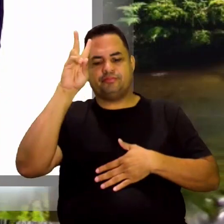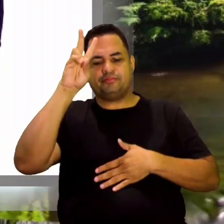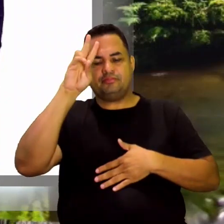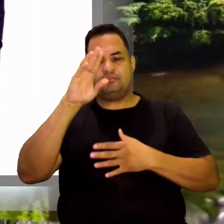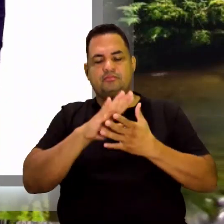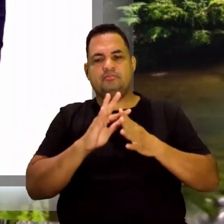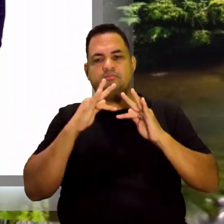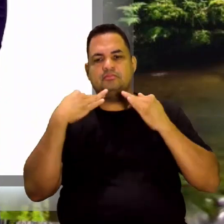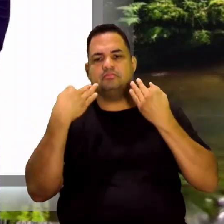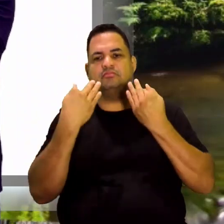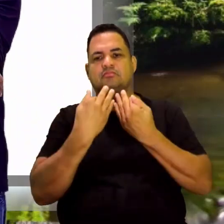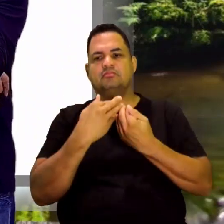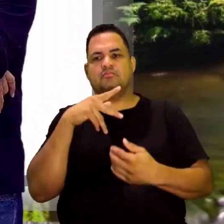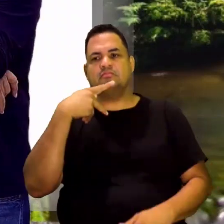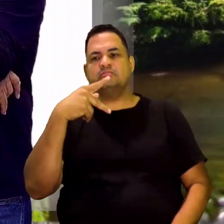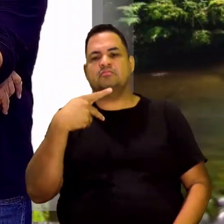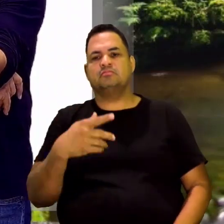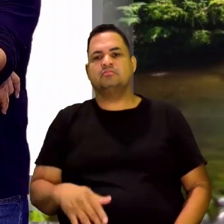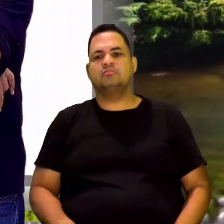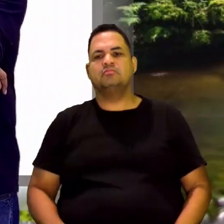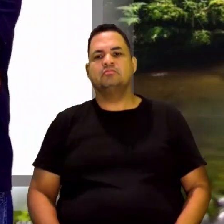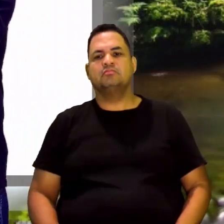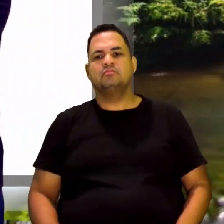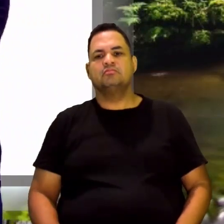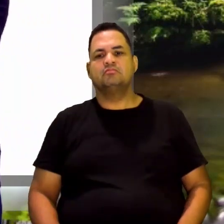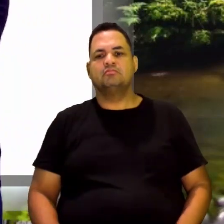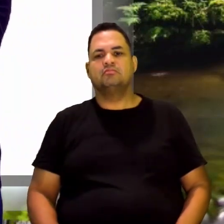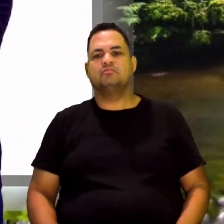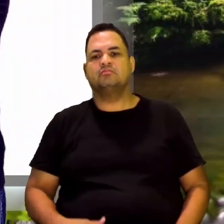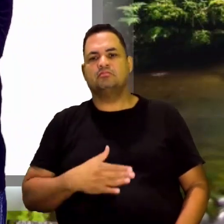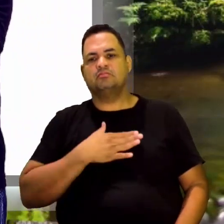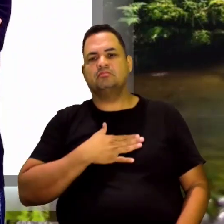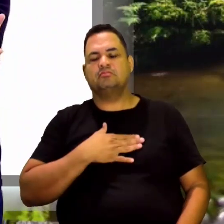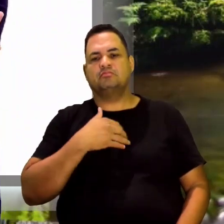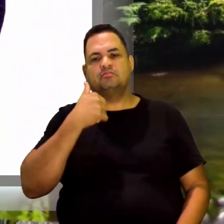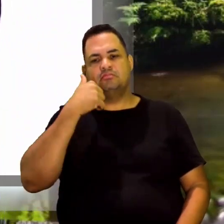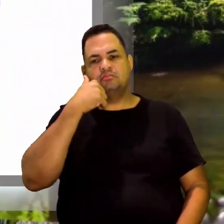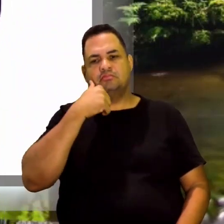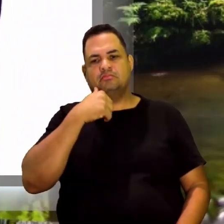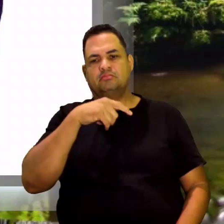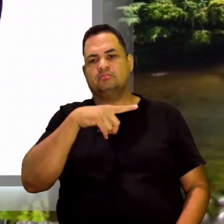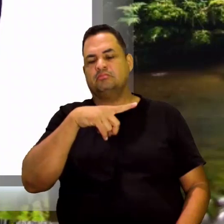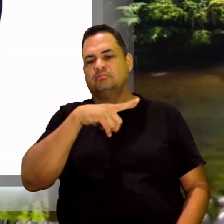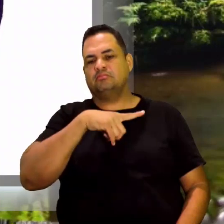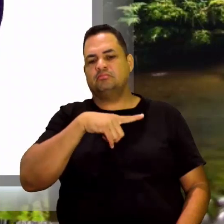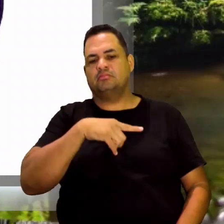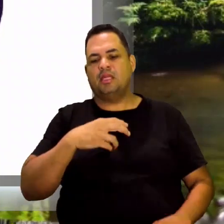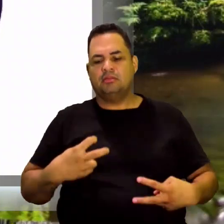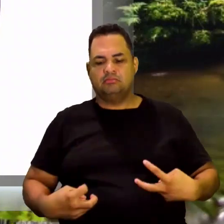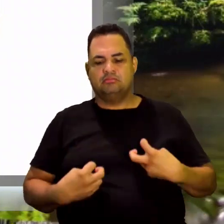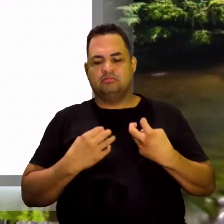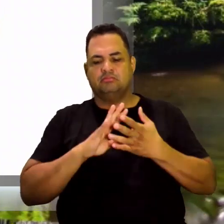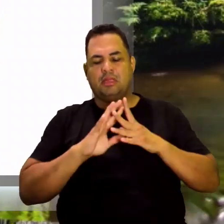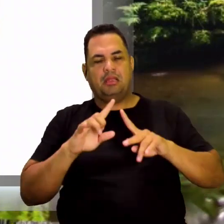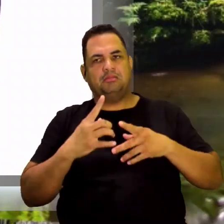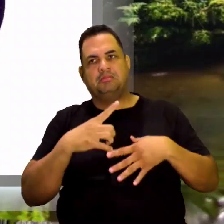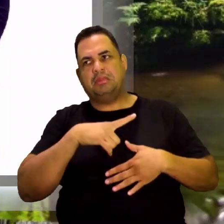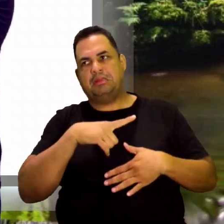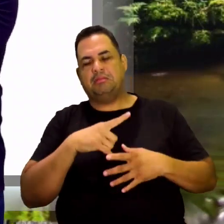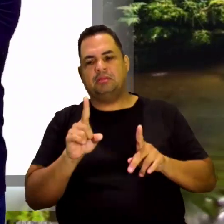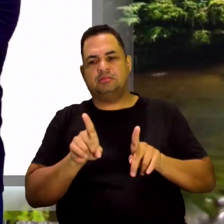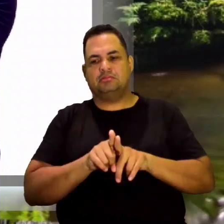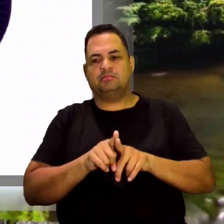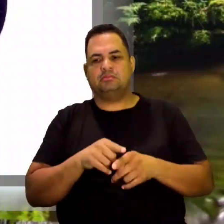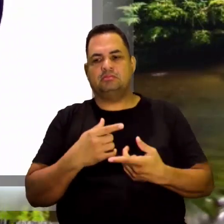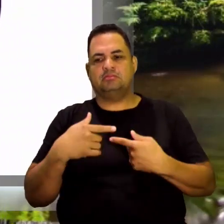da sua família, não estou querendo dizer, pessoal, a gente não quer dizer, minha mãe teve câncer, eu vou pegar um câncer também. Não é assim também. Mas se